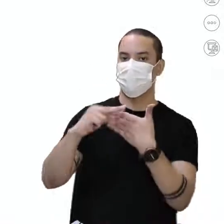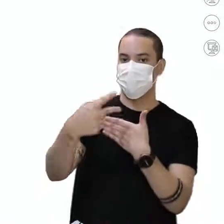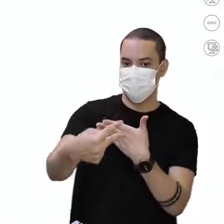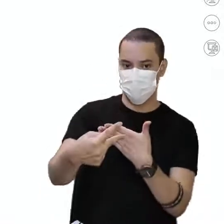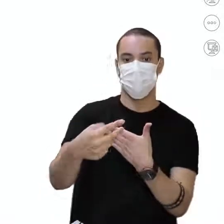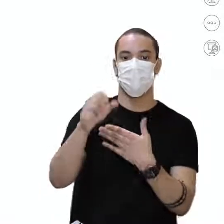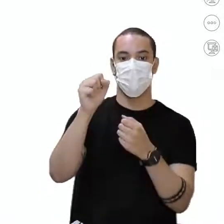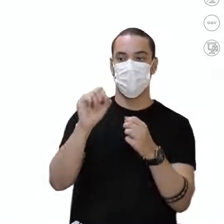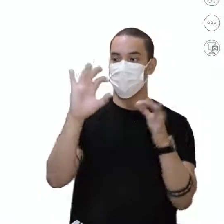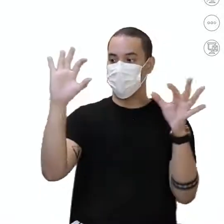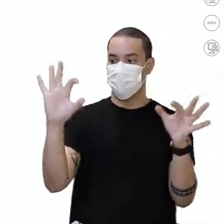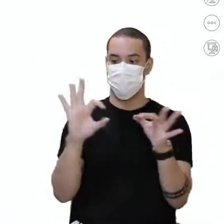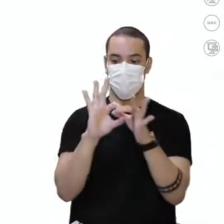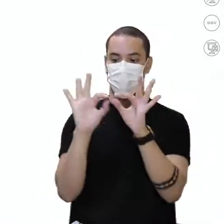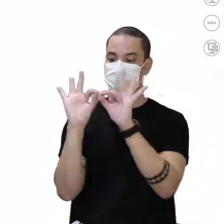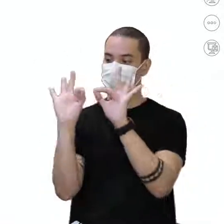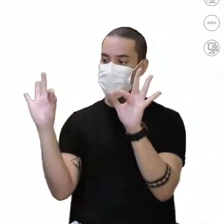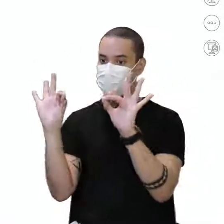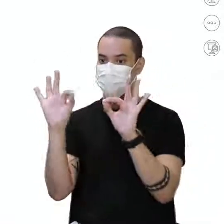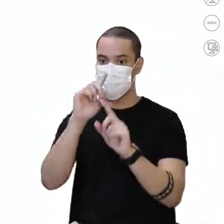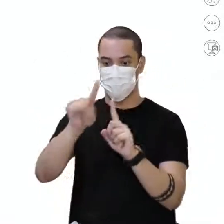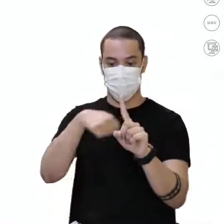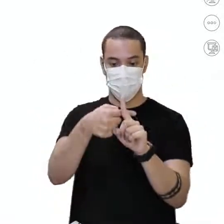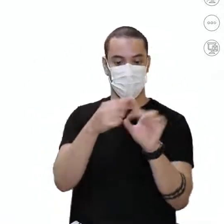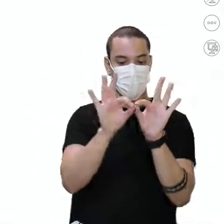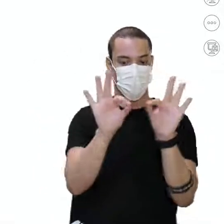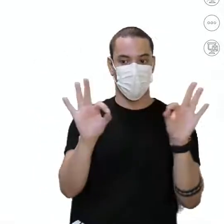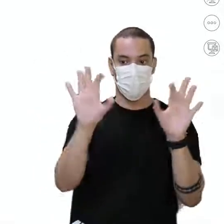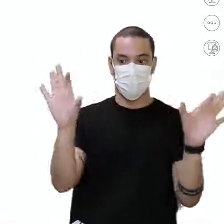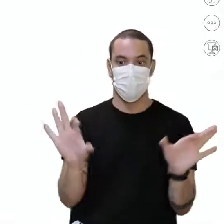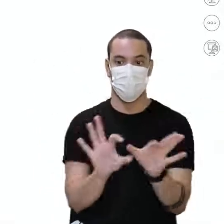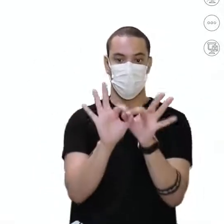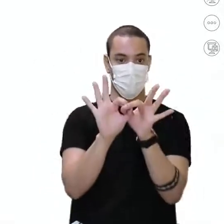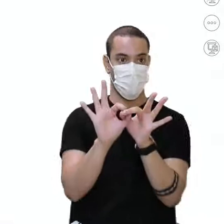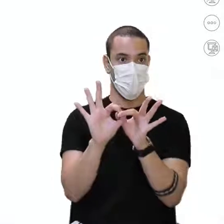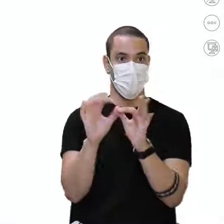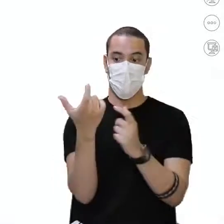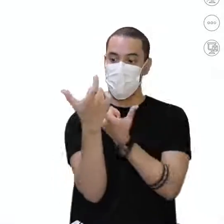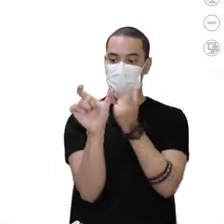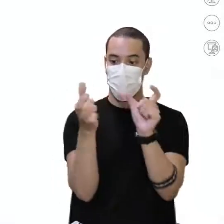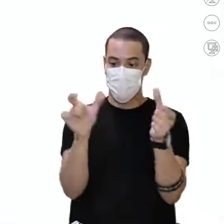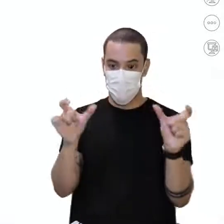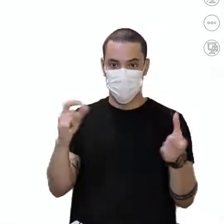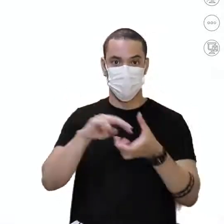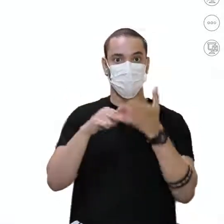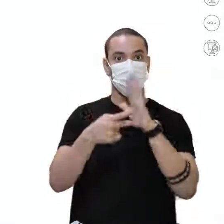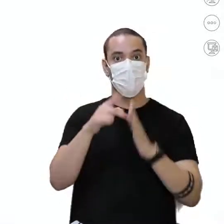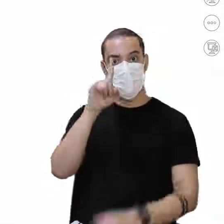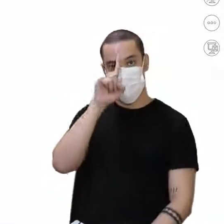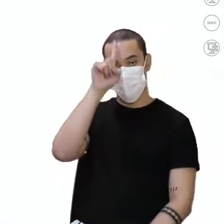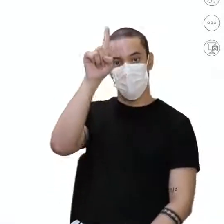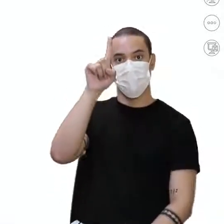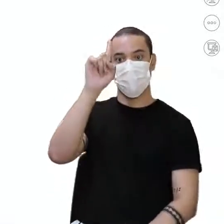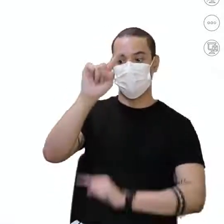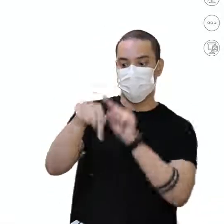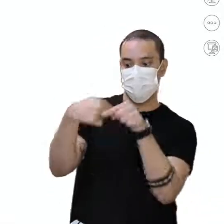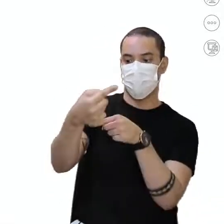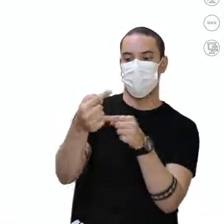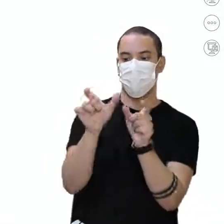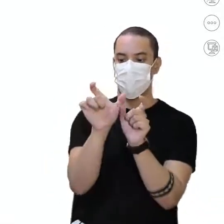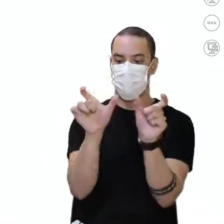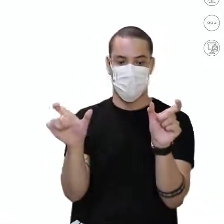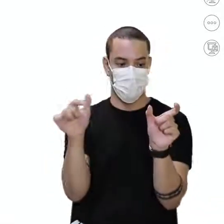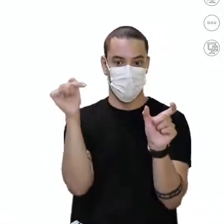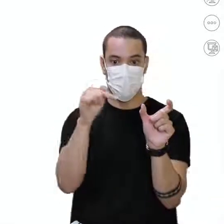liga uma frase com a outra e no meio dessa frase você coloca essas palavras, pois a ideia que vem seguida depois de uma